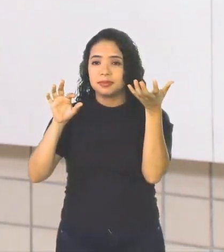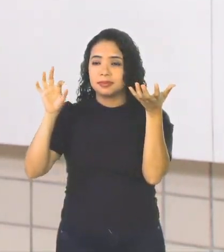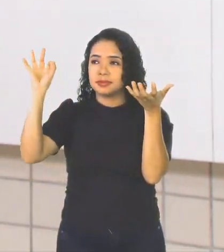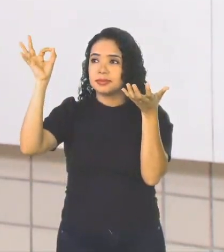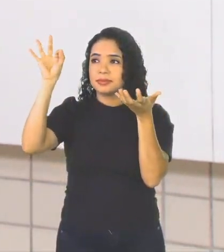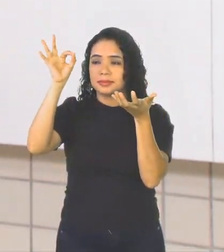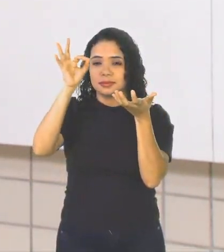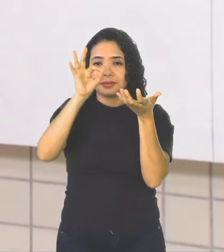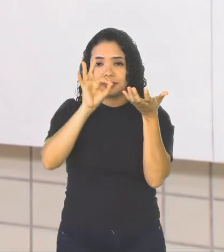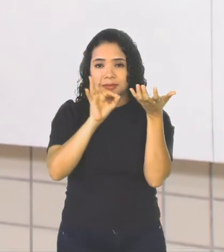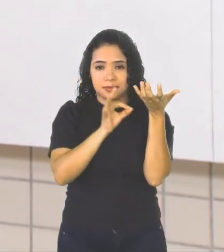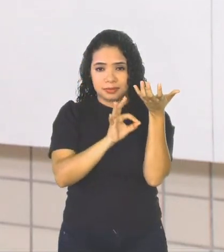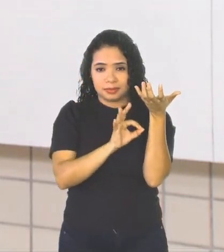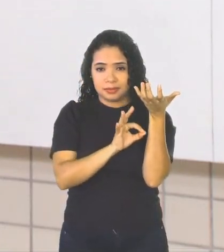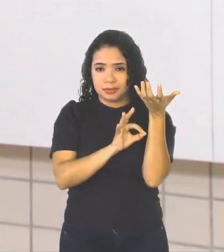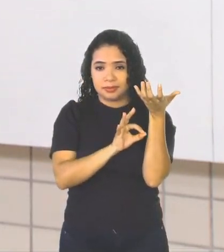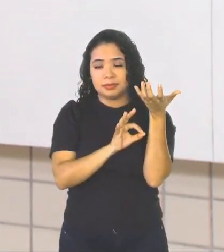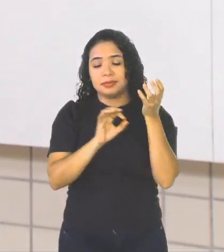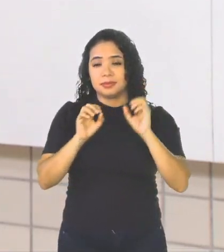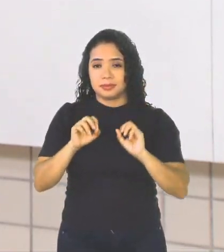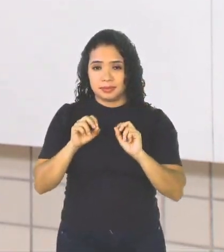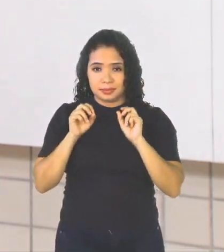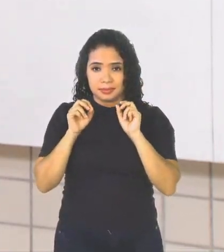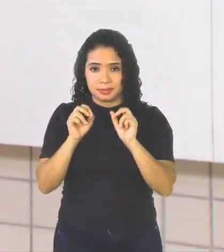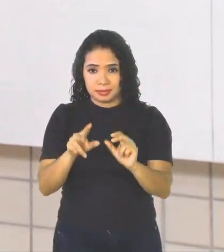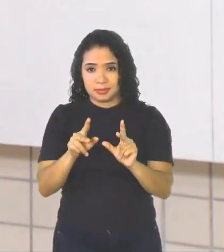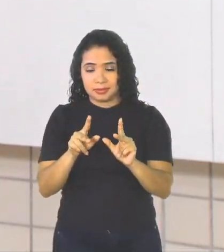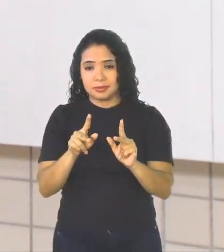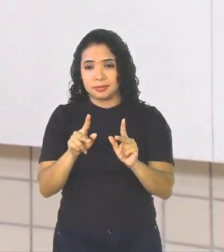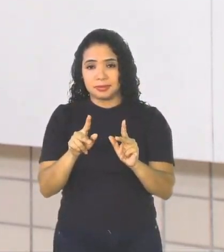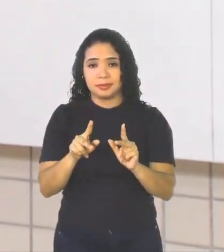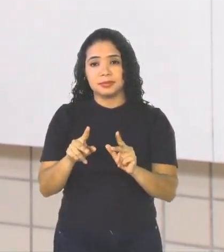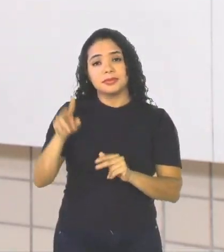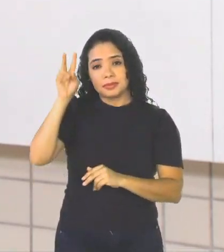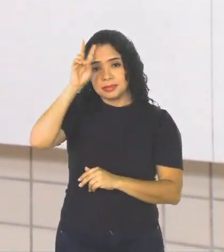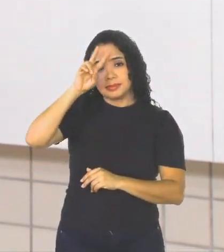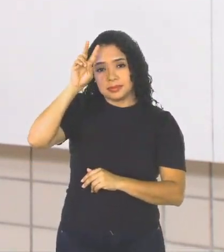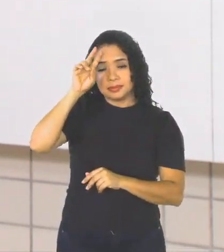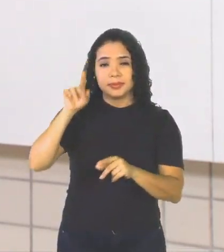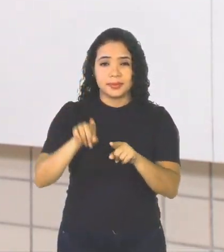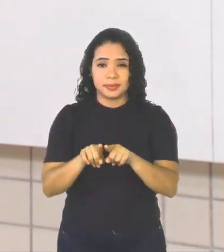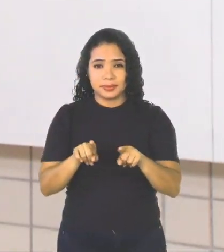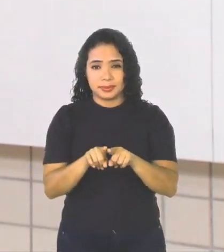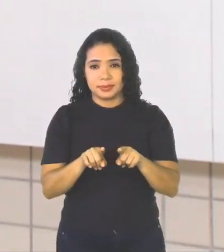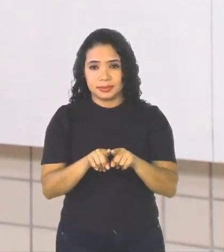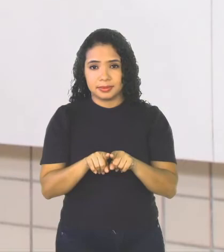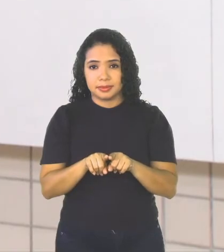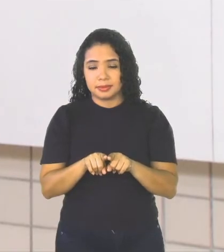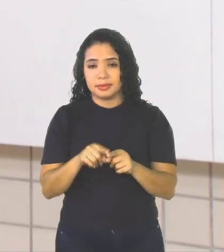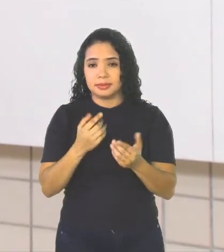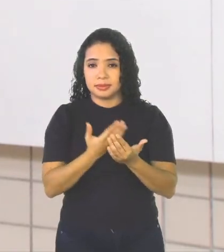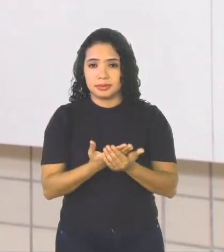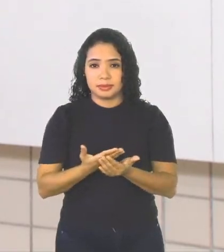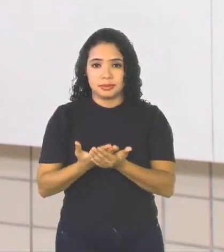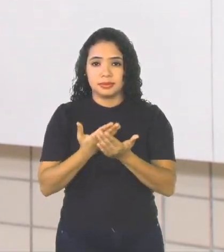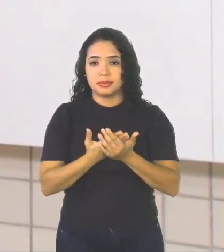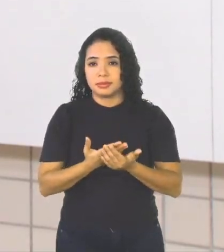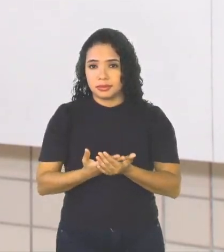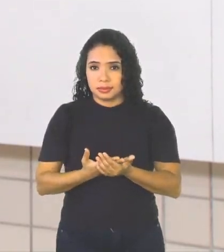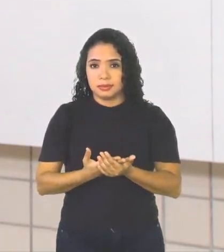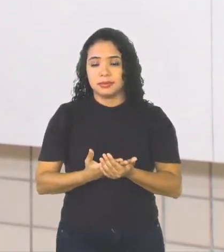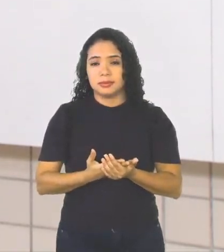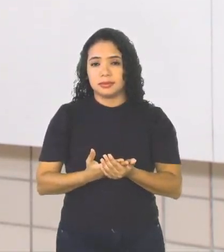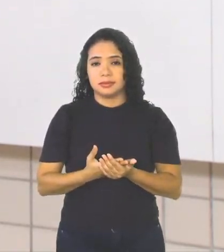Gil. Ok? Lembrando que, sempre lembrando, né? As nossas aulas